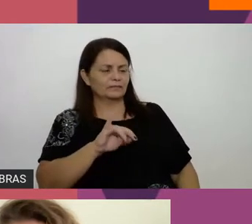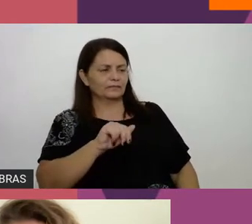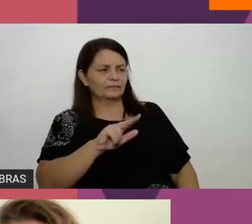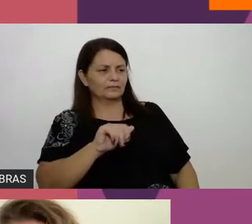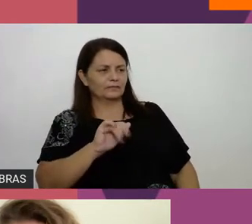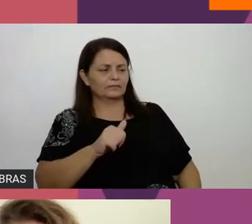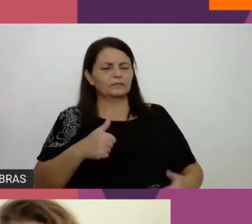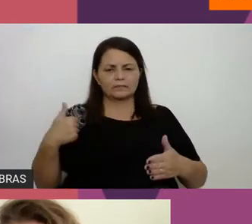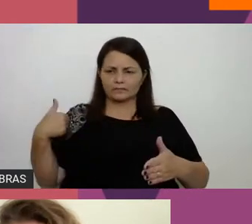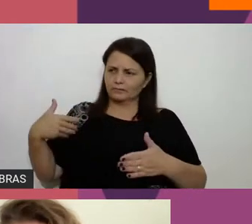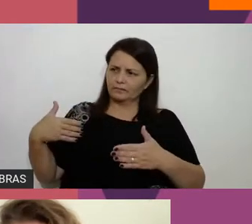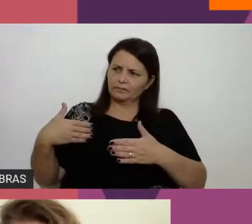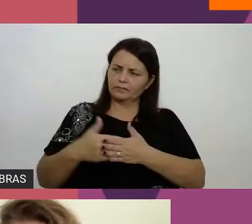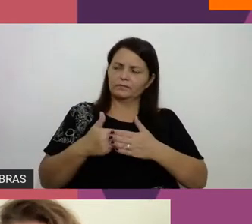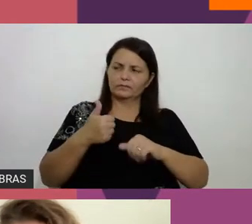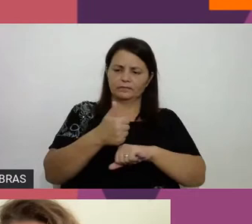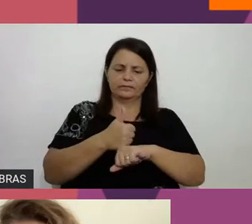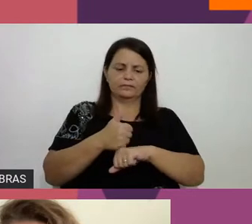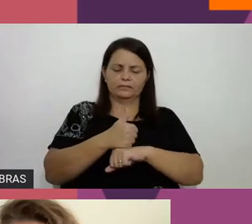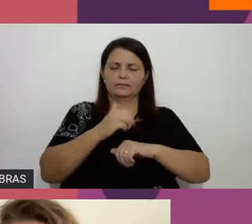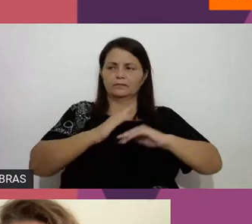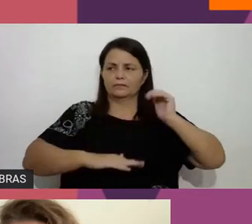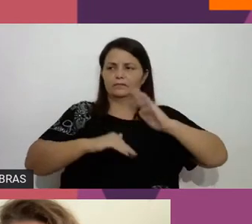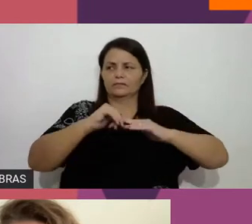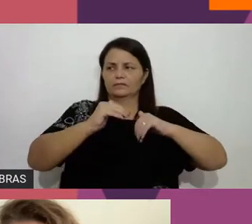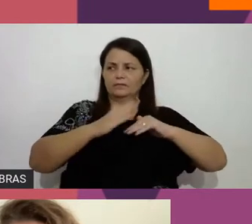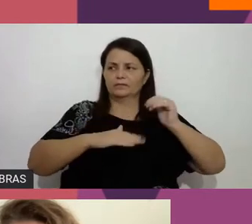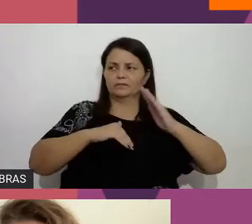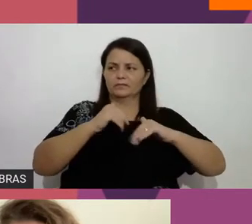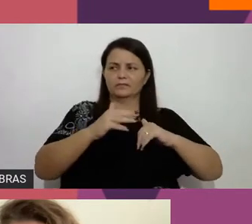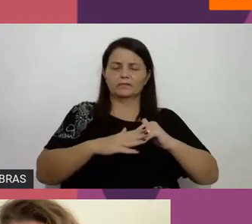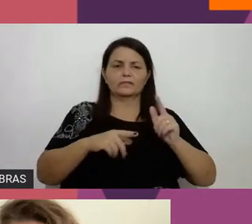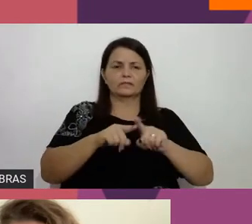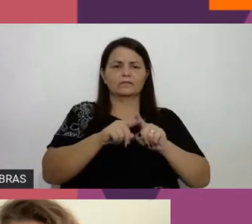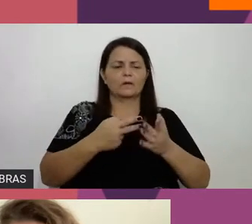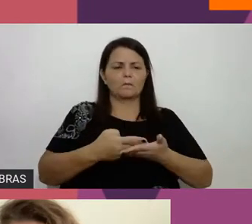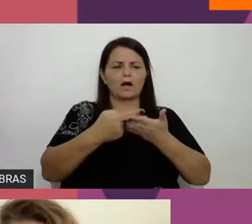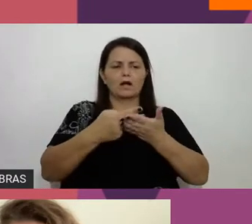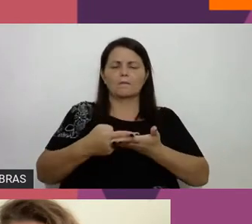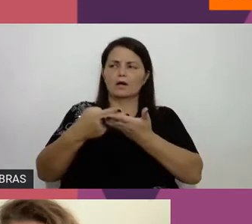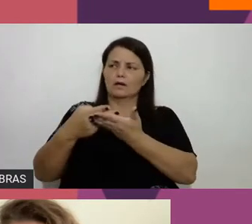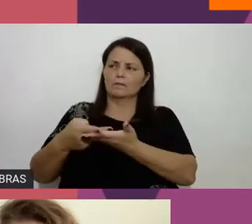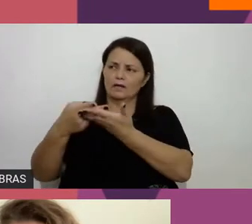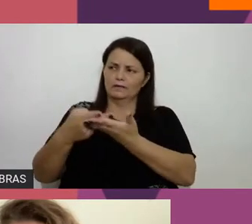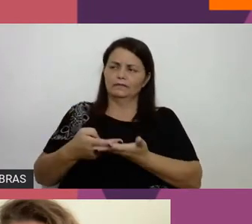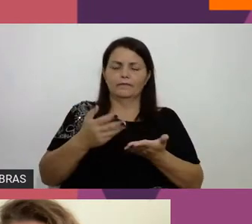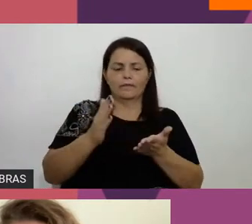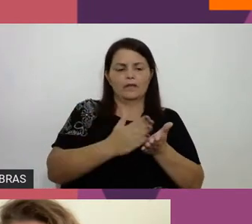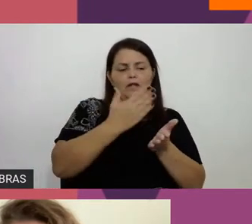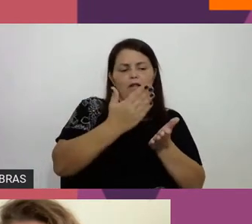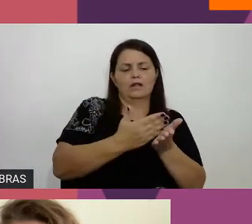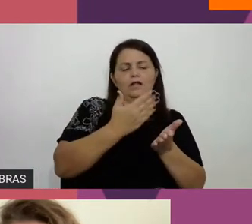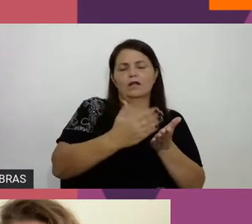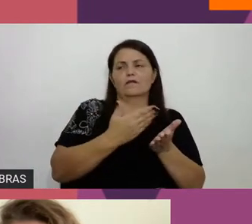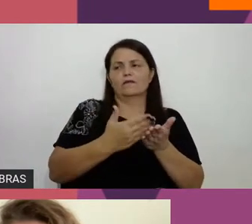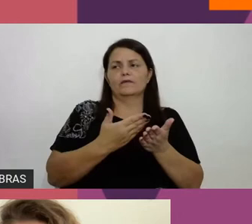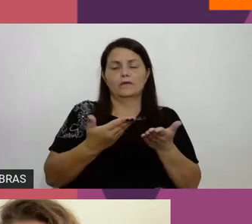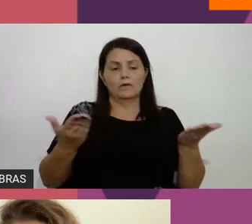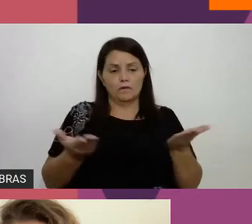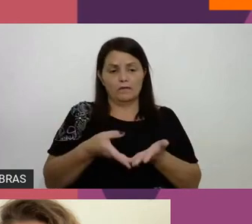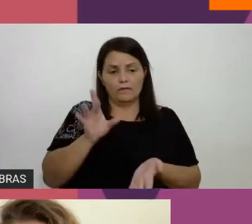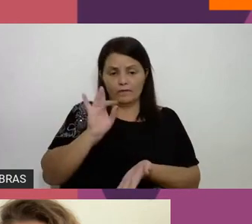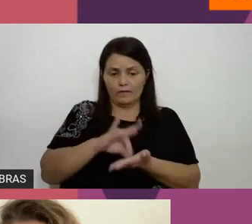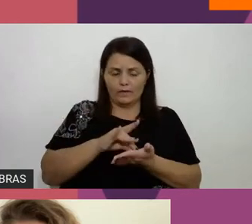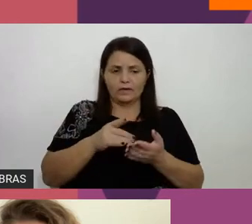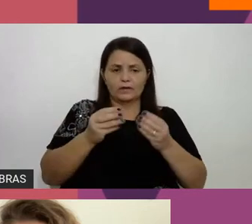uma uma carreira de muitos e premiados livros e sua obra mais recente